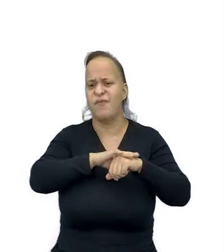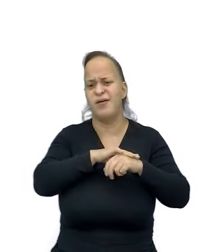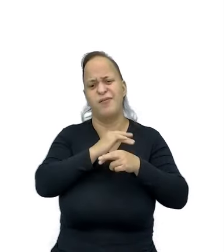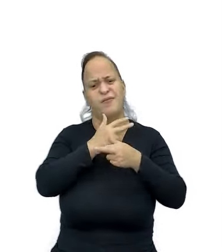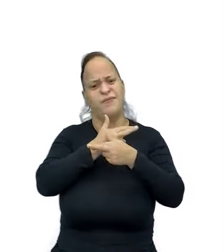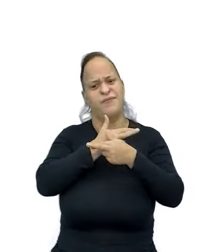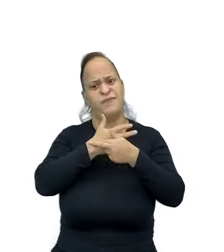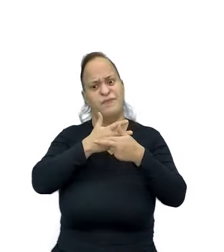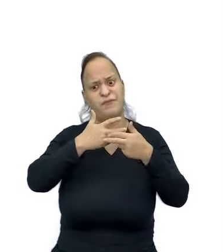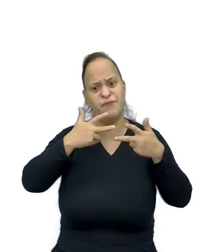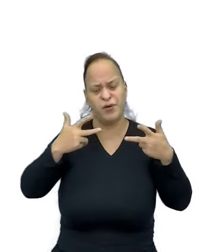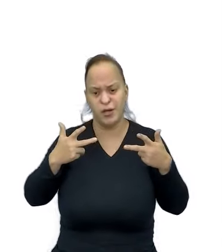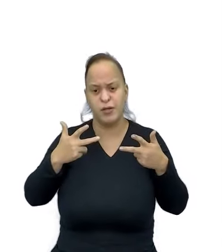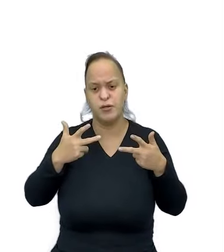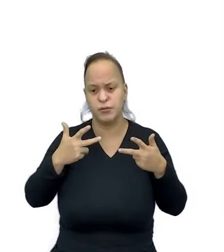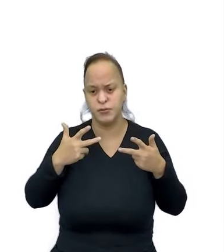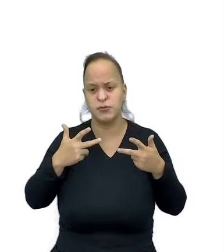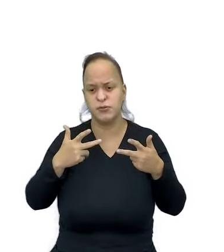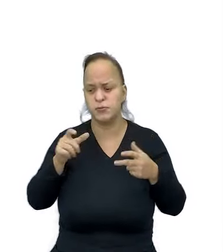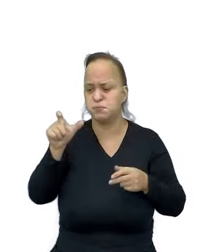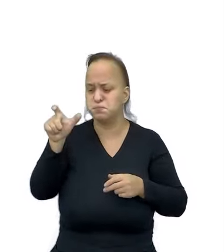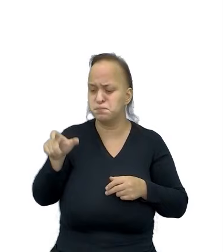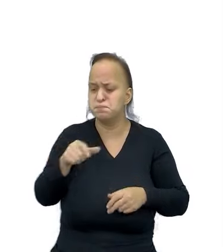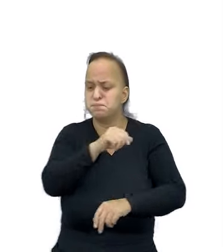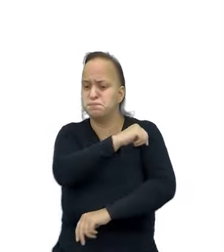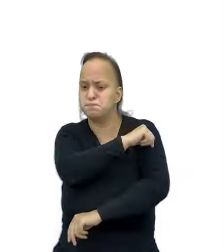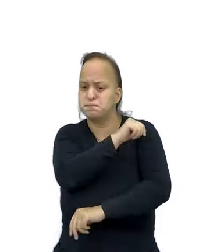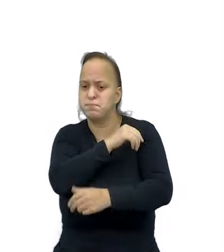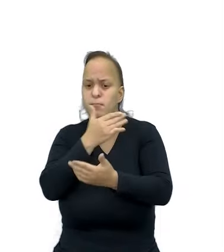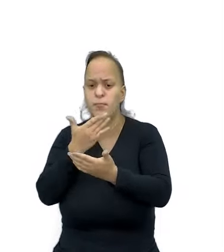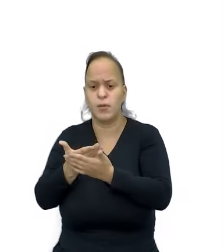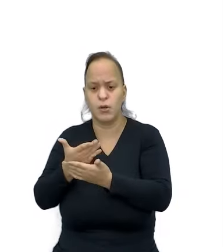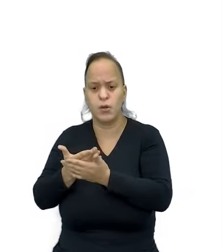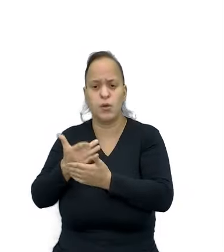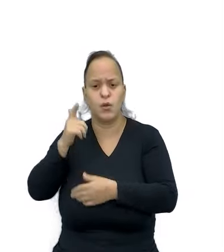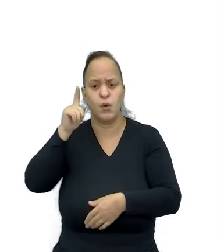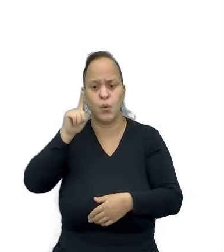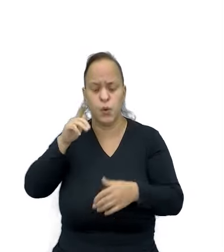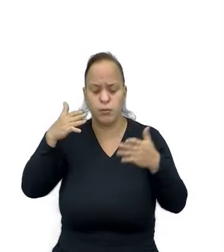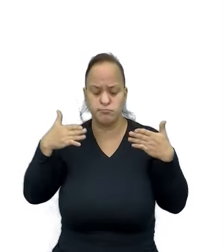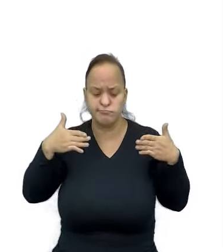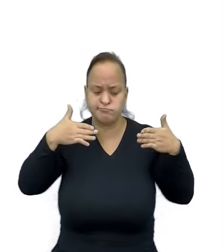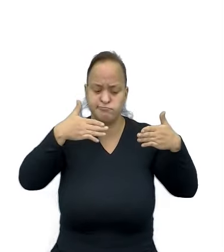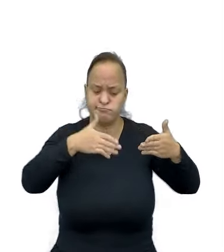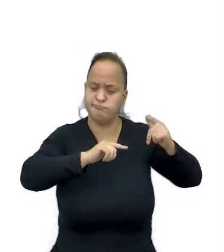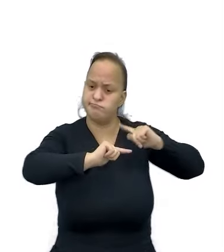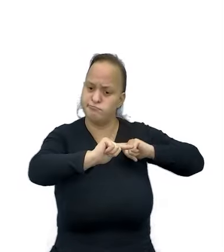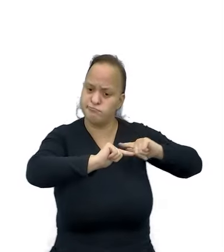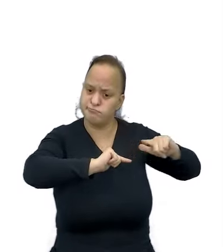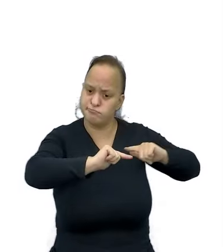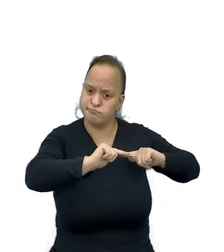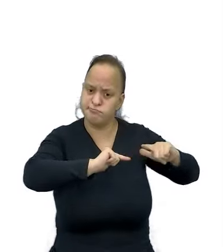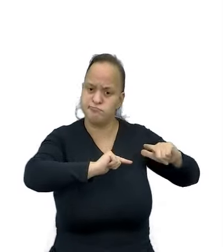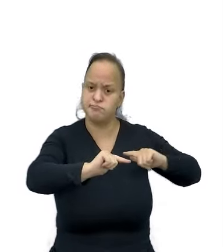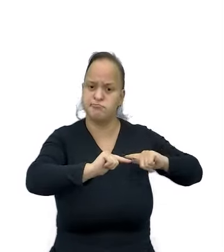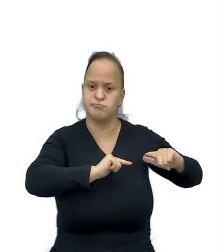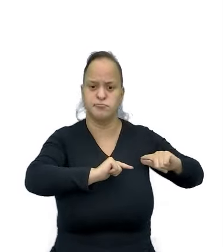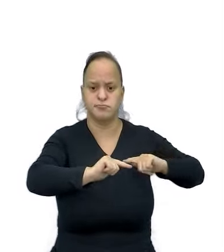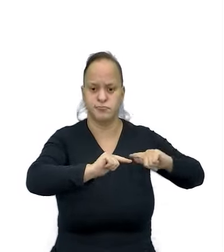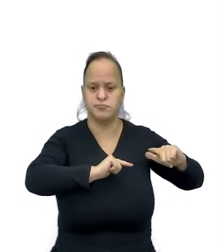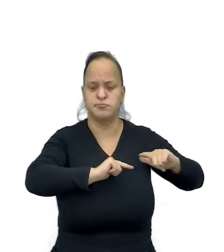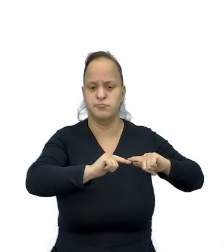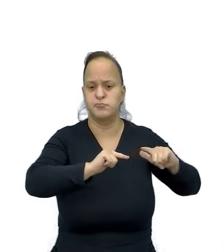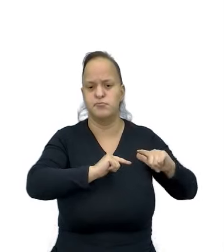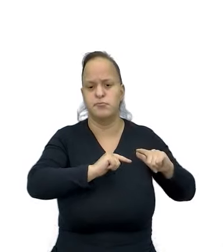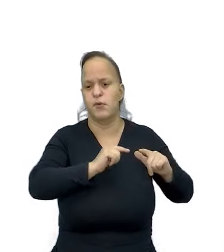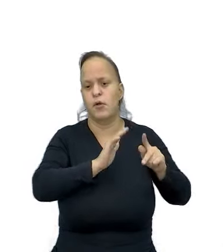leitura, né, fazer com que o estudante consiga, então, ampliar, focar essa questão do trabalho com o projeto